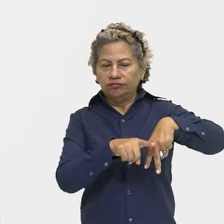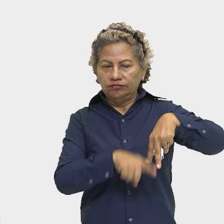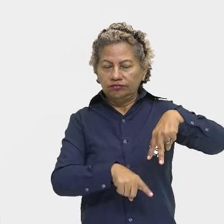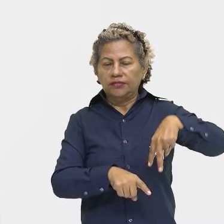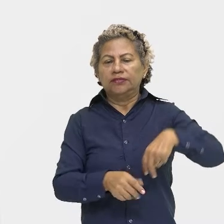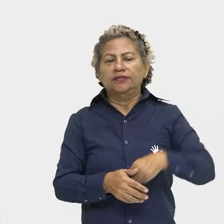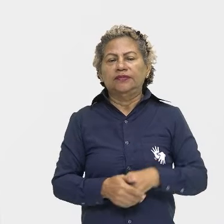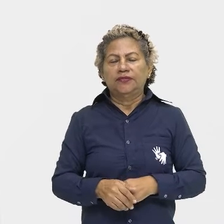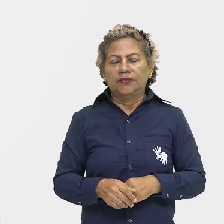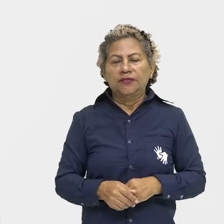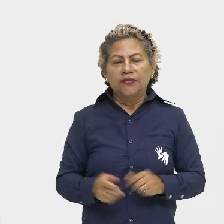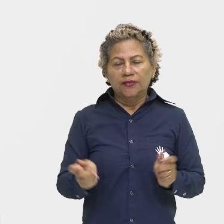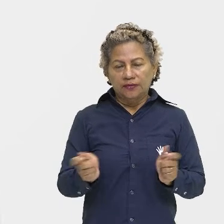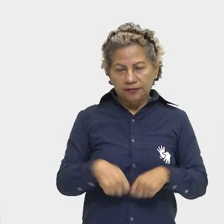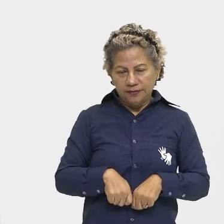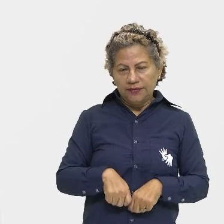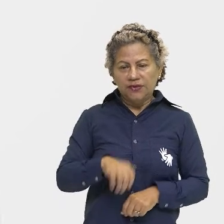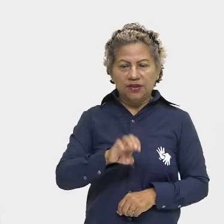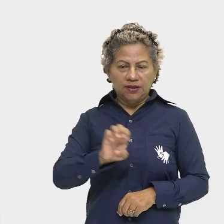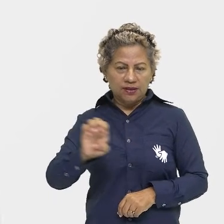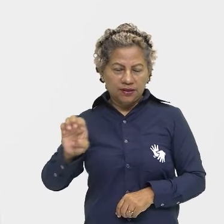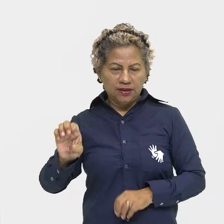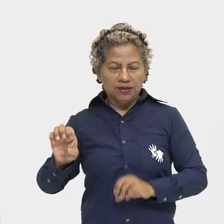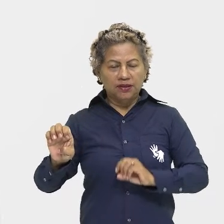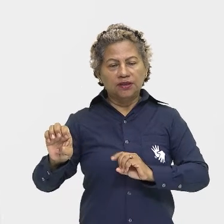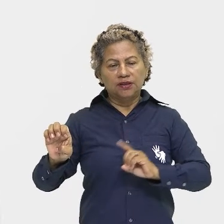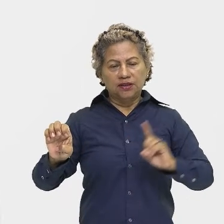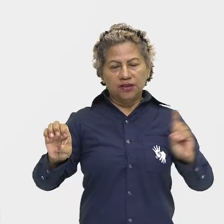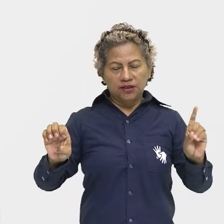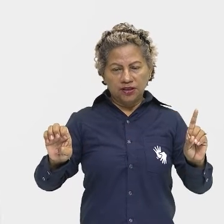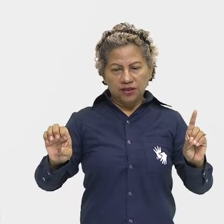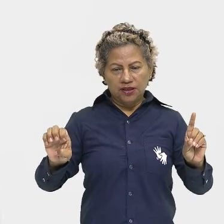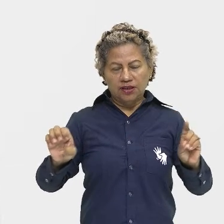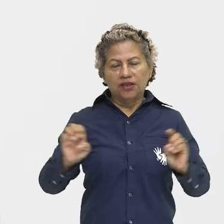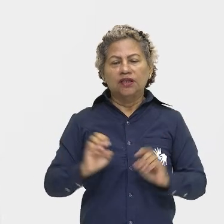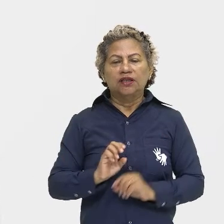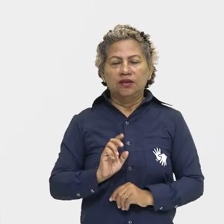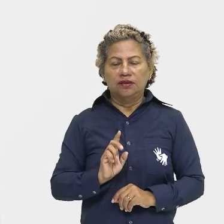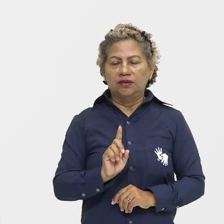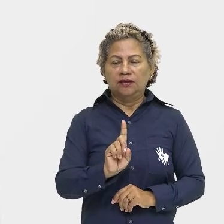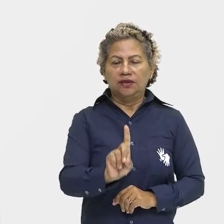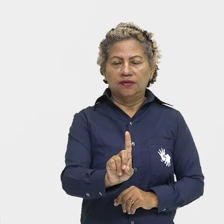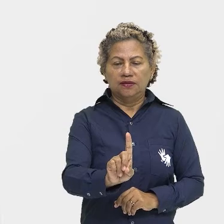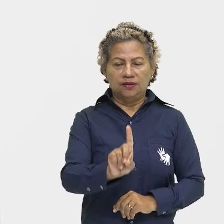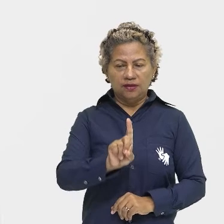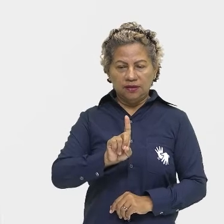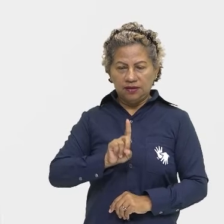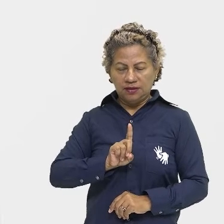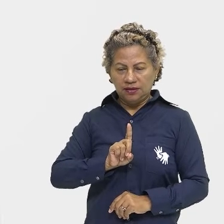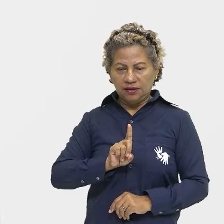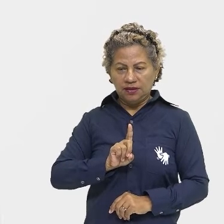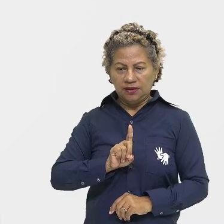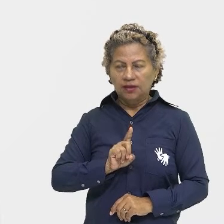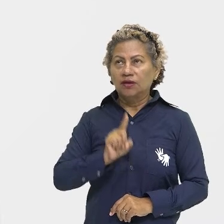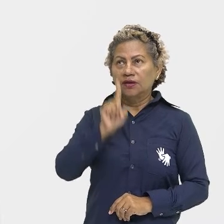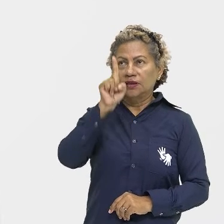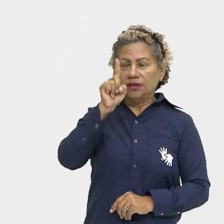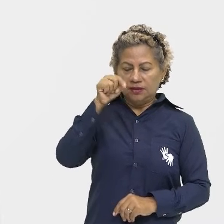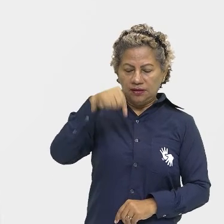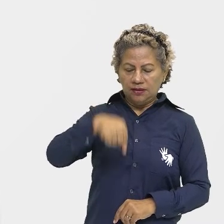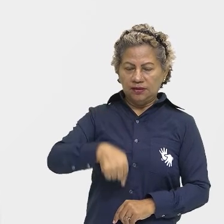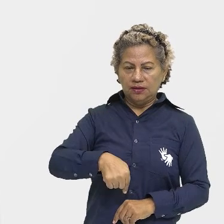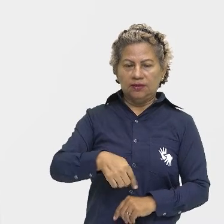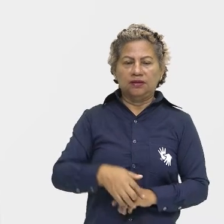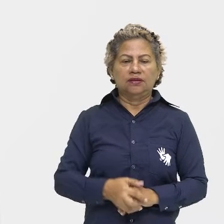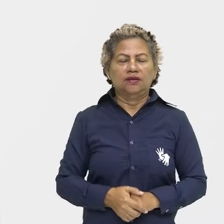ser? Para a esquerda, direita, para frente, para trás, para cima, para baixo.